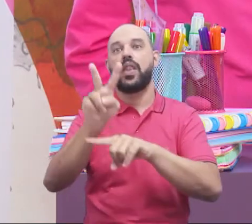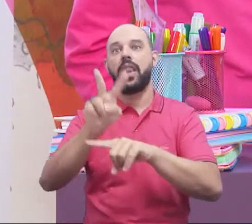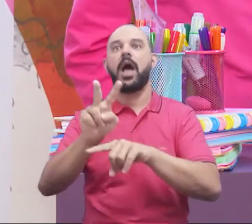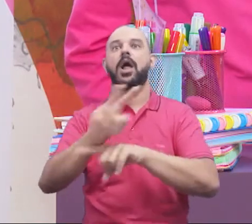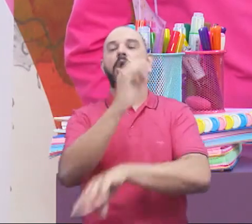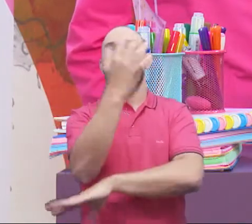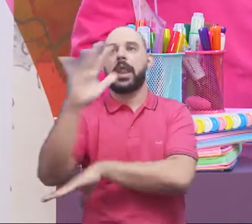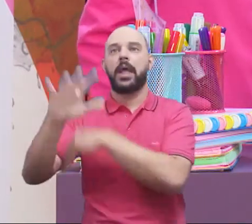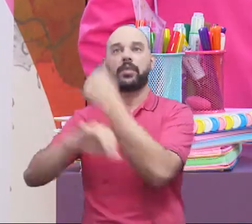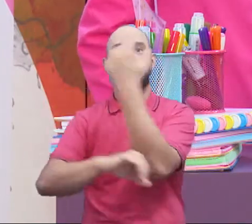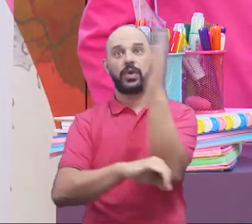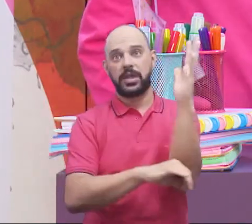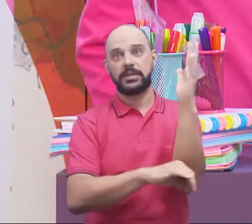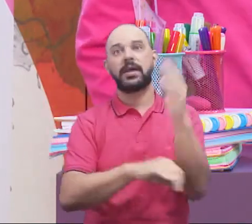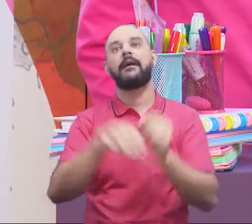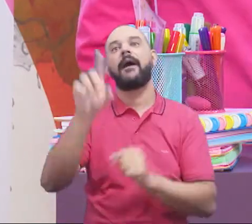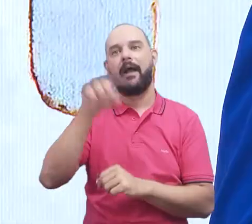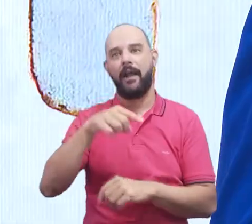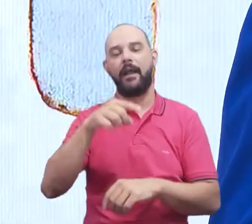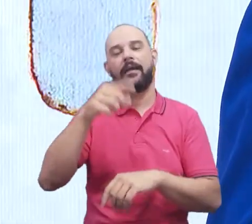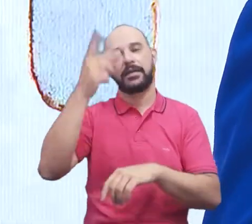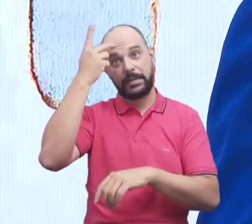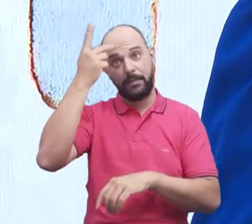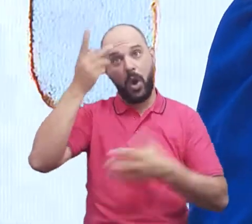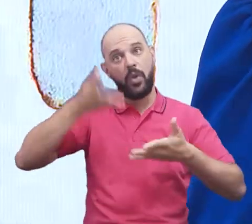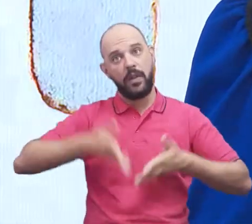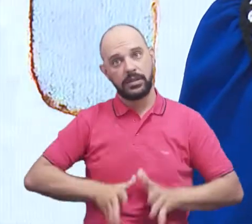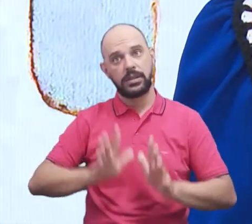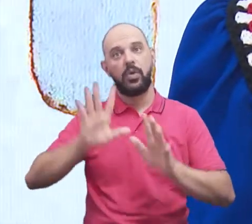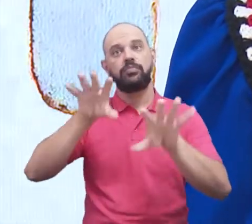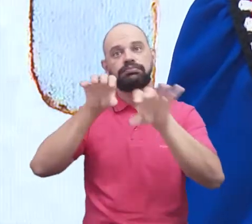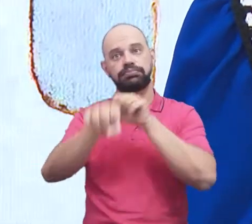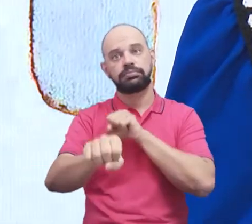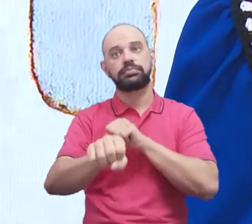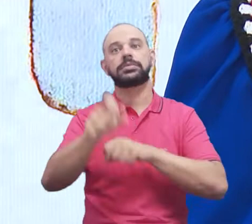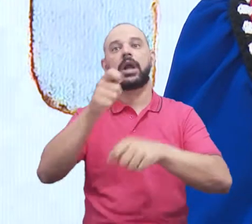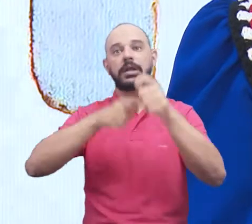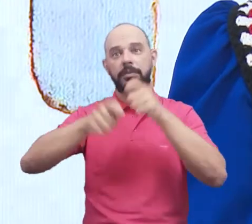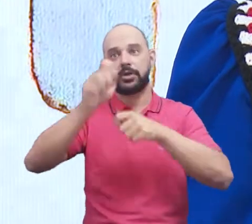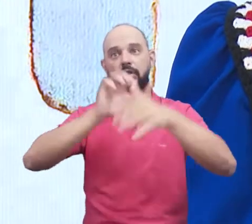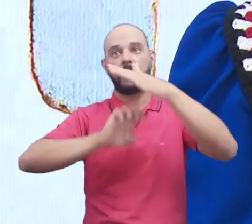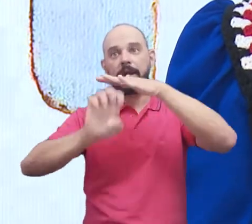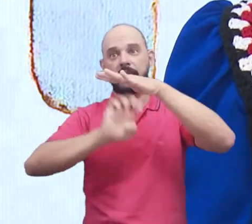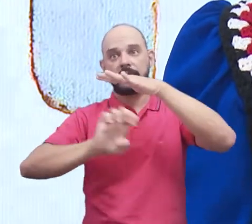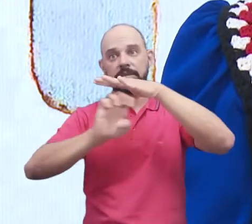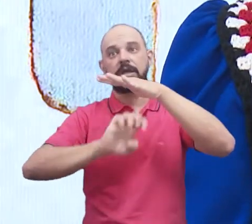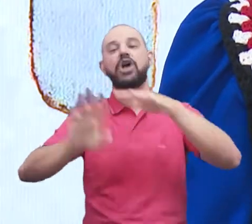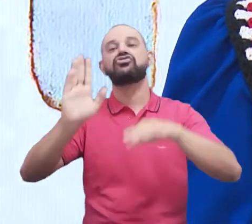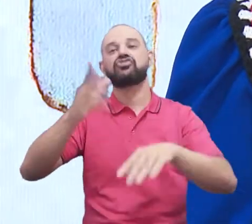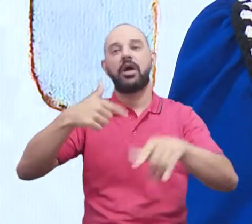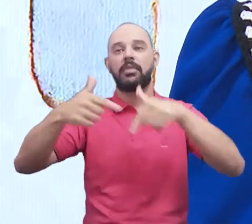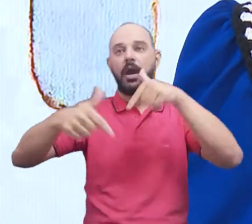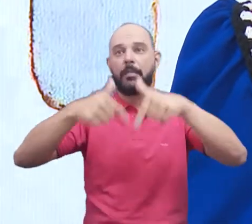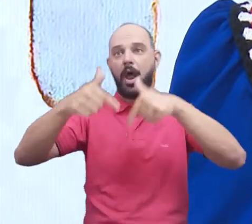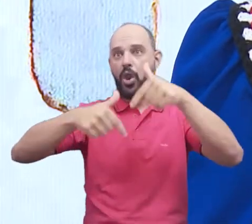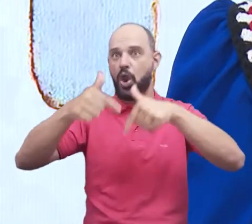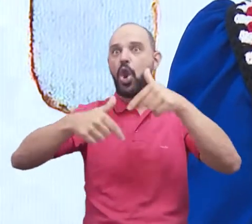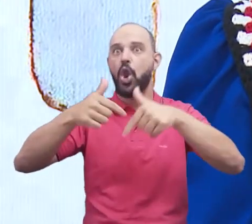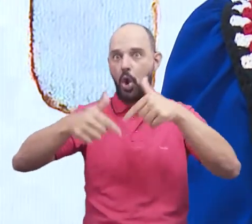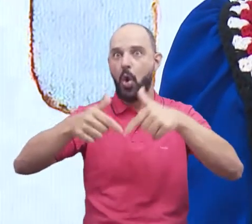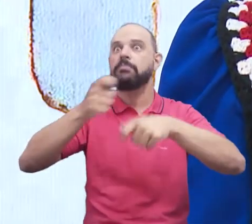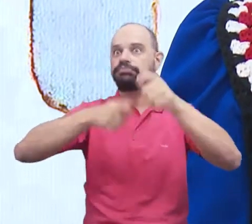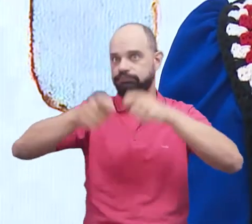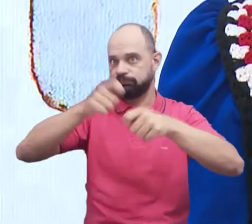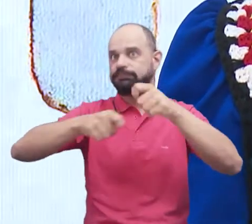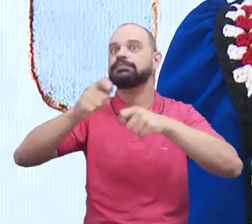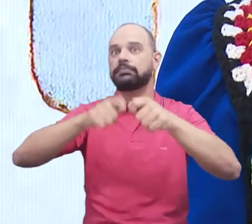reciclagem, cuidados com a natureza. Ela é paulista e formada em administração de empresas. Já trabalhou no mercado